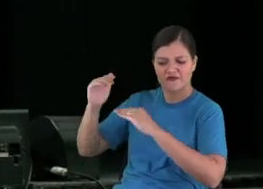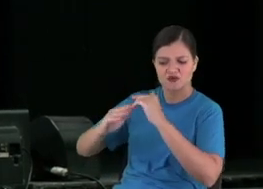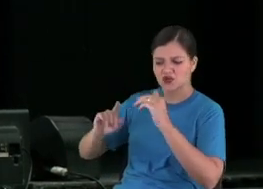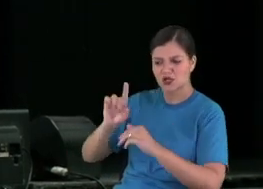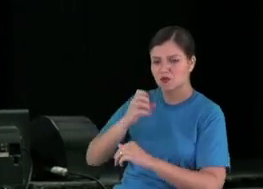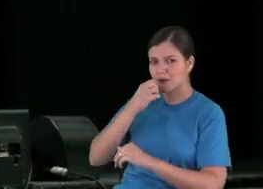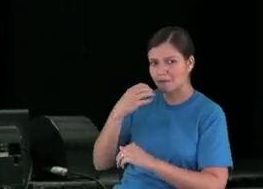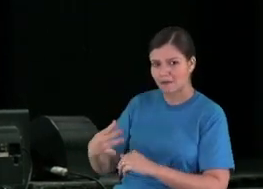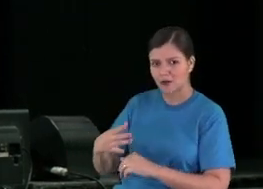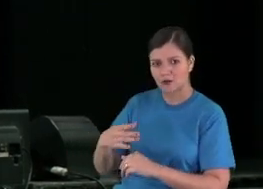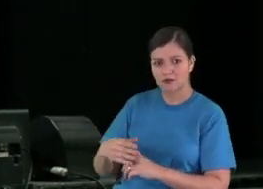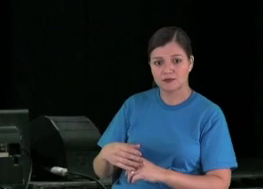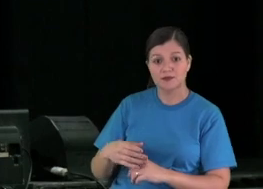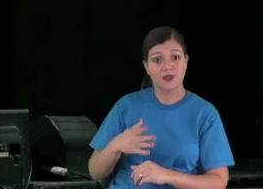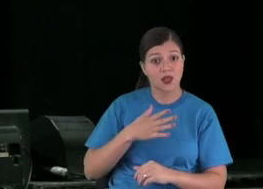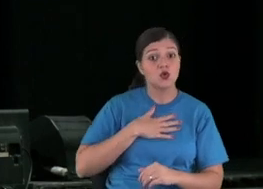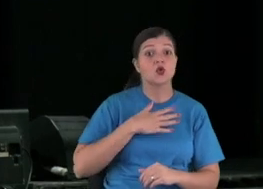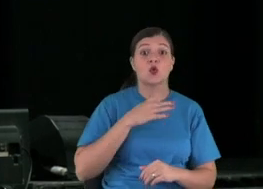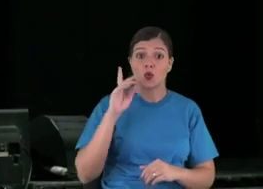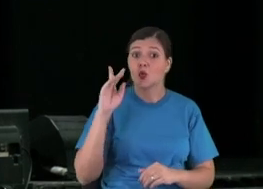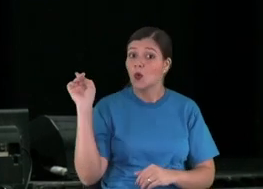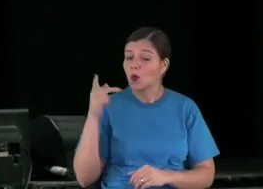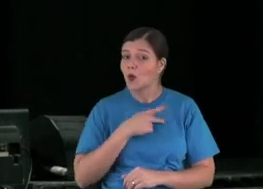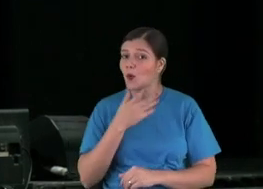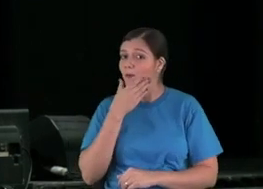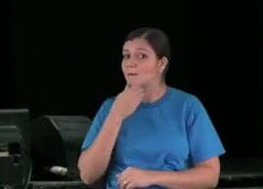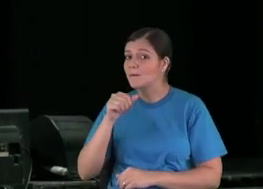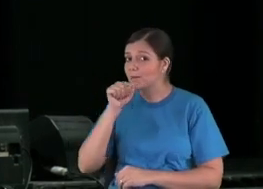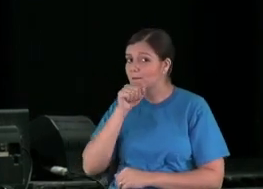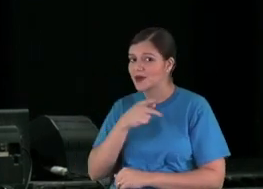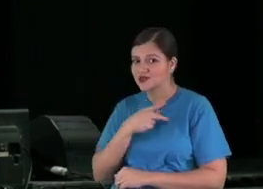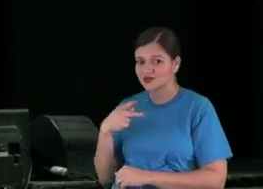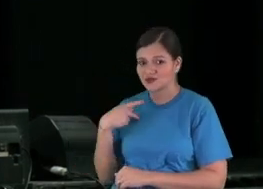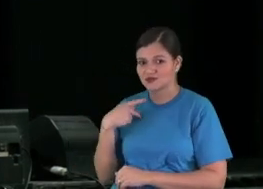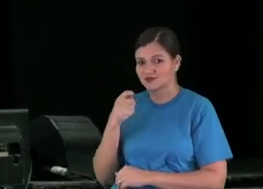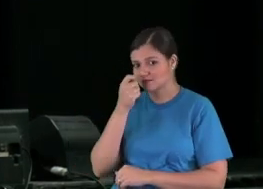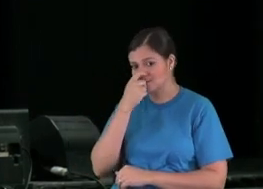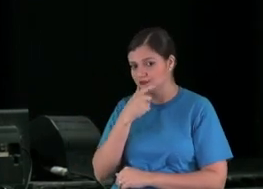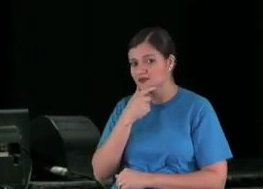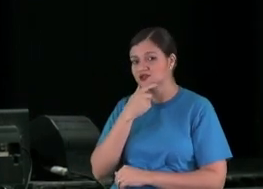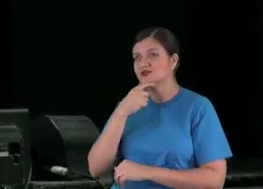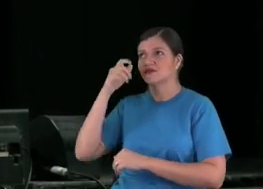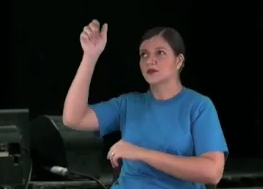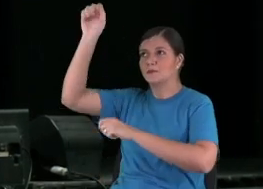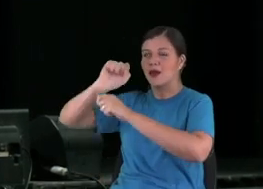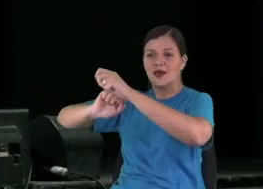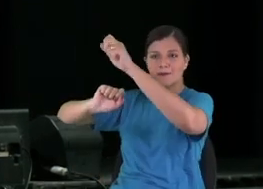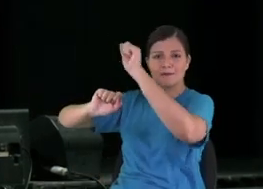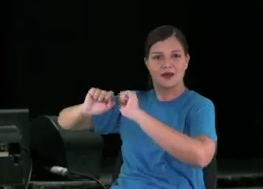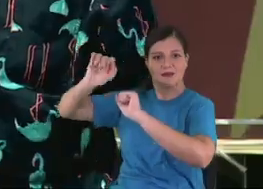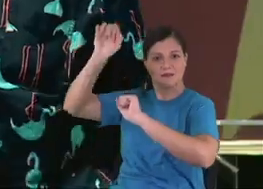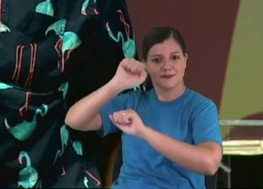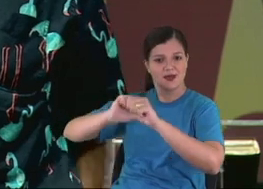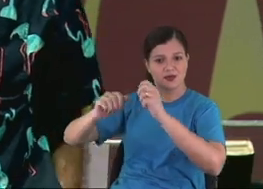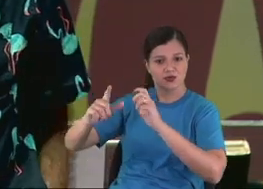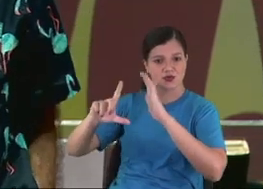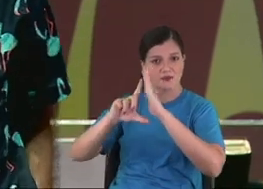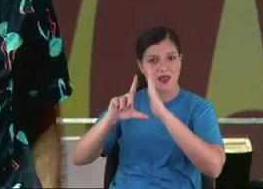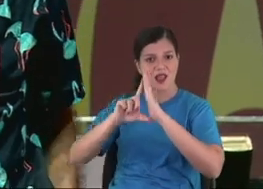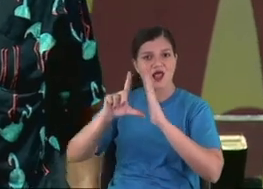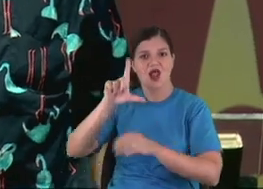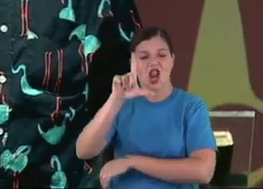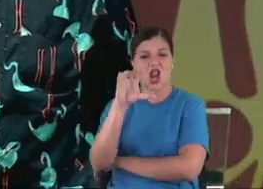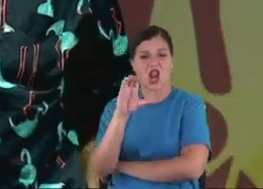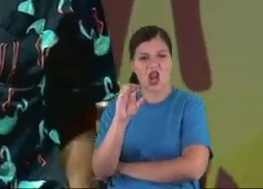isso na Lobras. A Lobras tirou todos os posters de nudez durante quase um ano, por causa de um homem